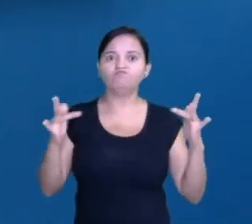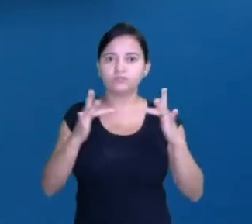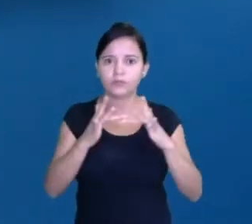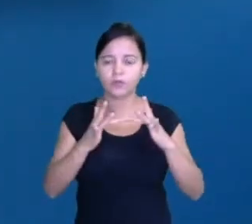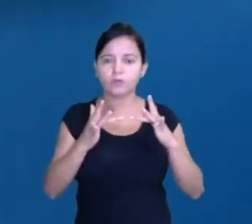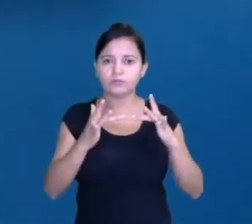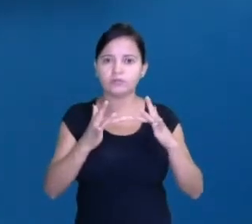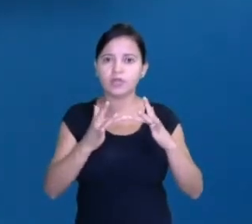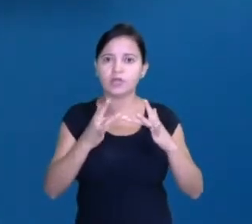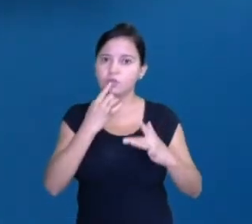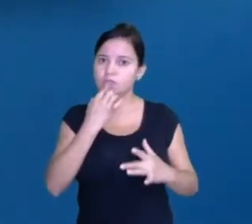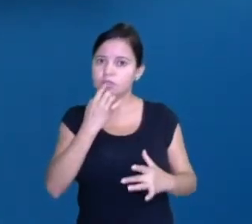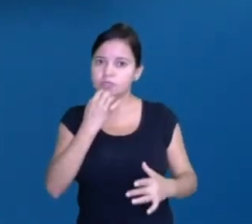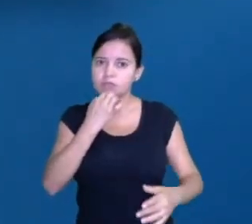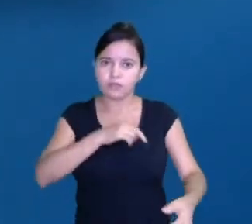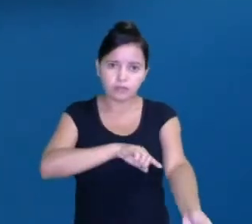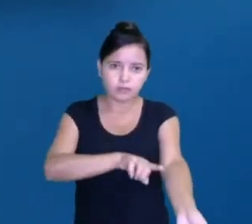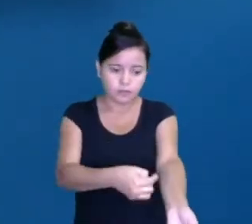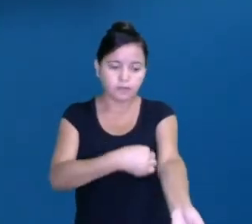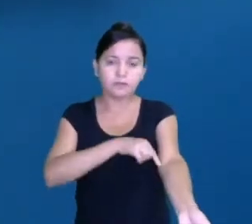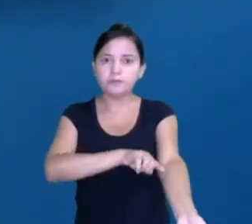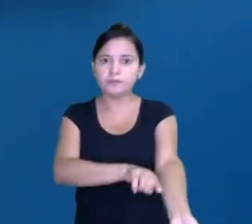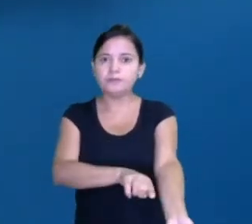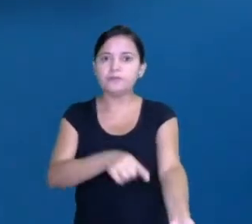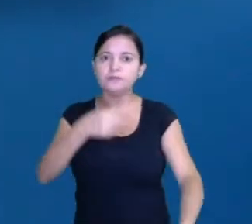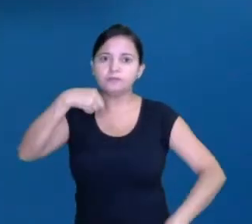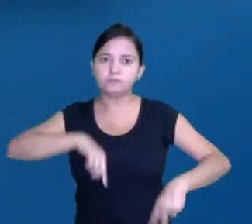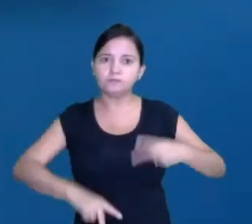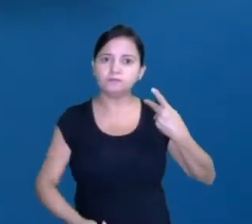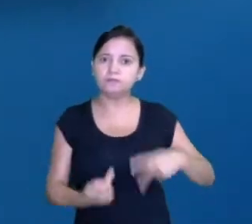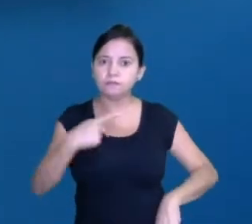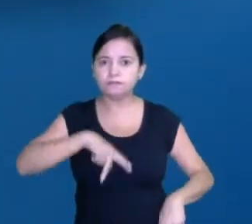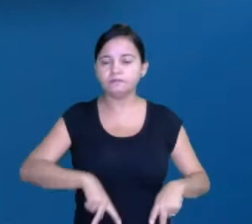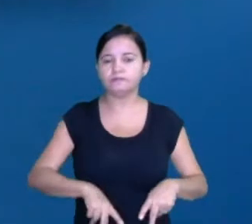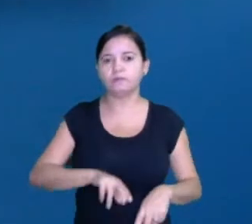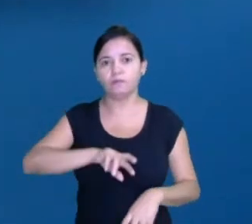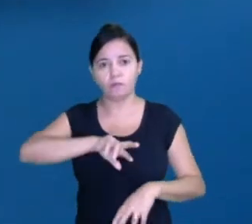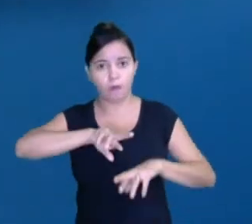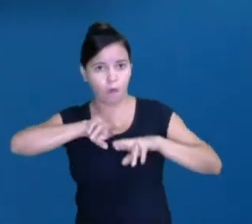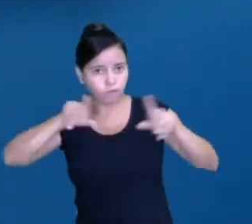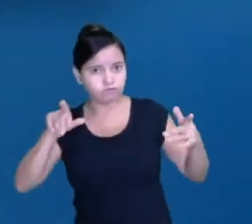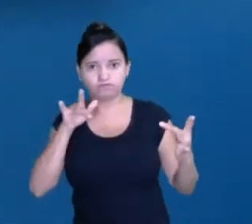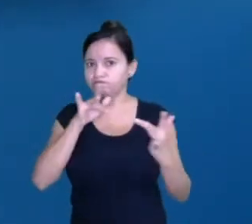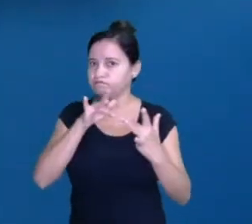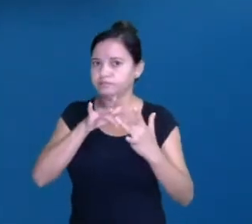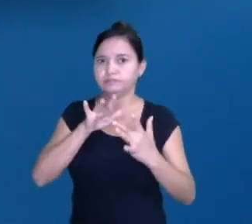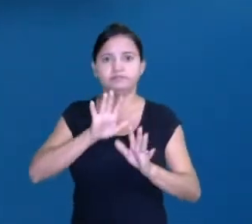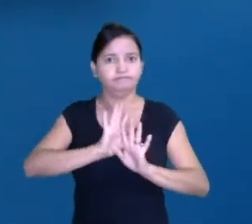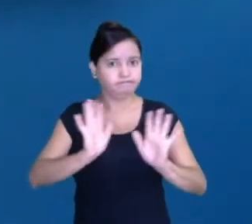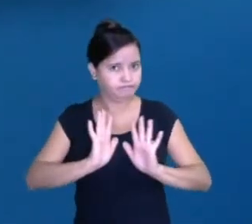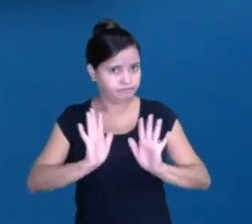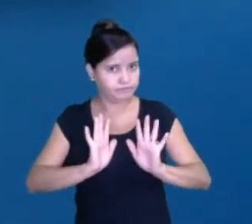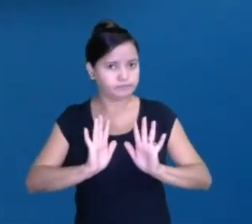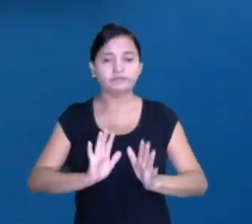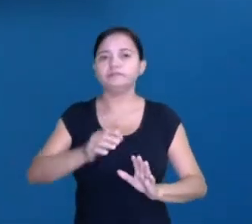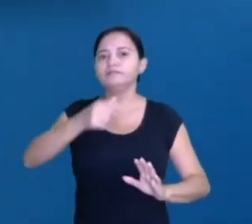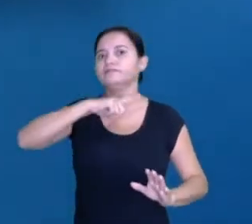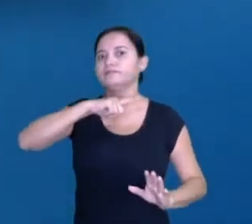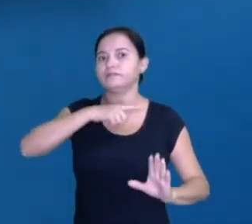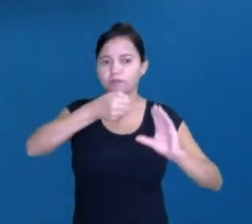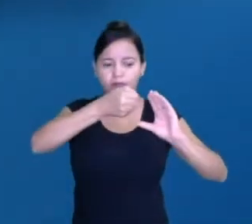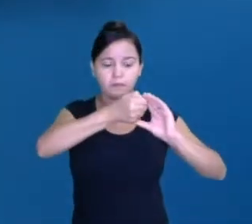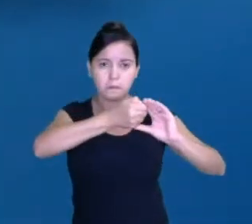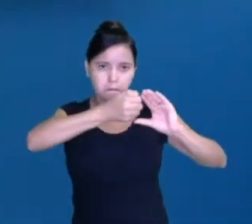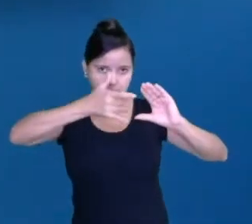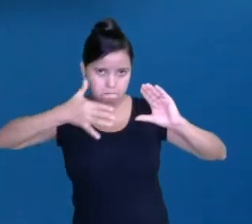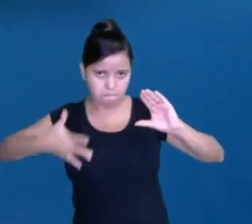glândula que é anfícrina ou mista, esse termo anfi quer dizer dois mundos, quer dizer que ela vai ter tanta característica de jogar